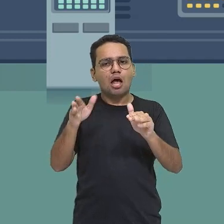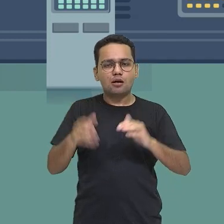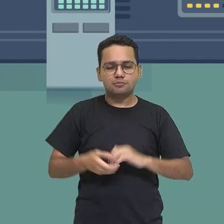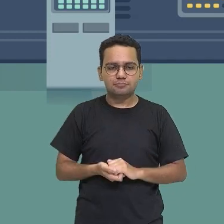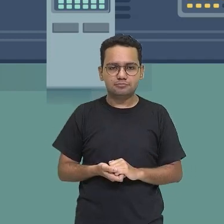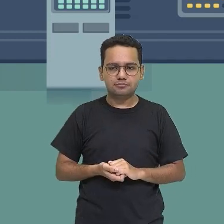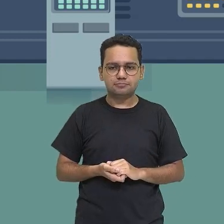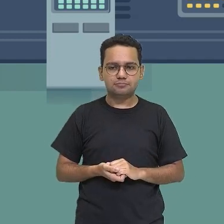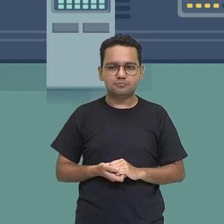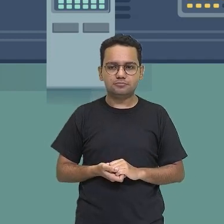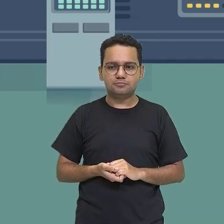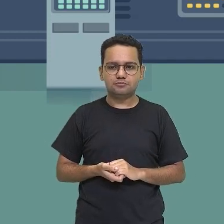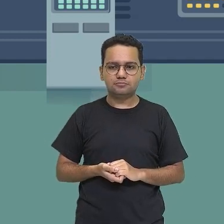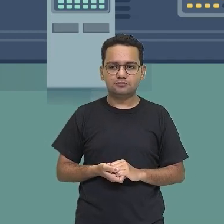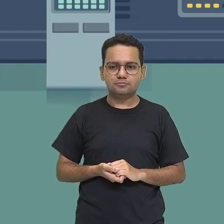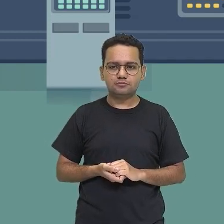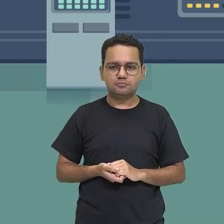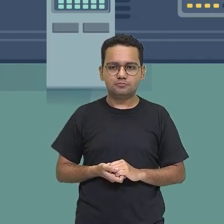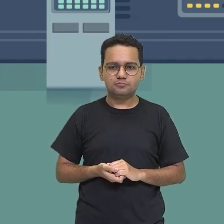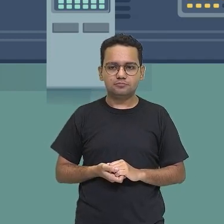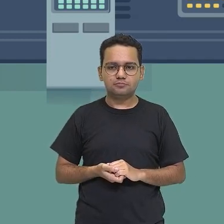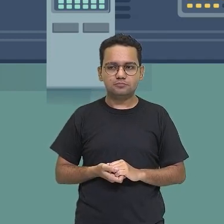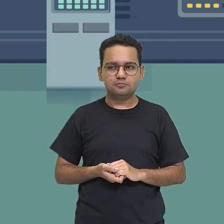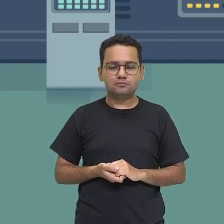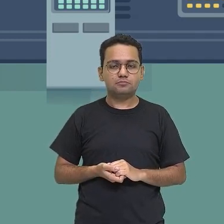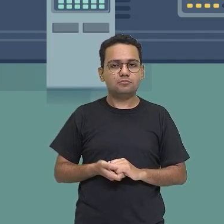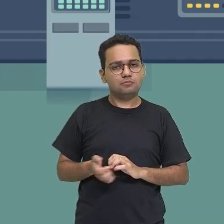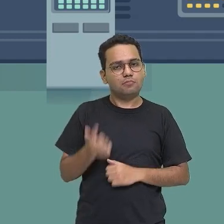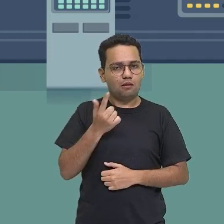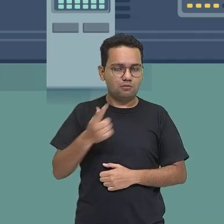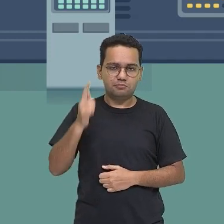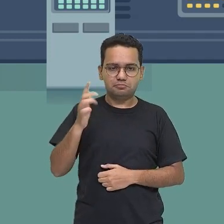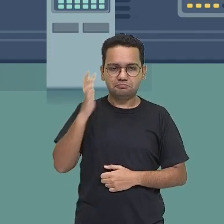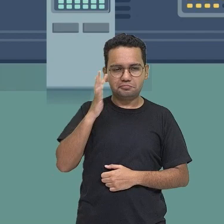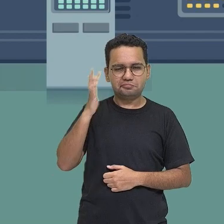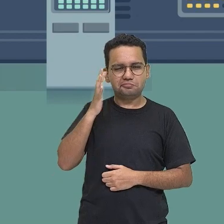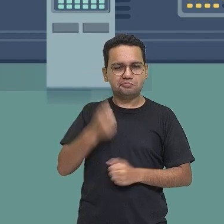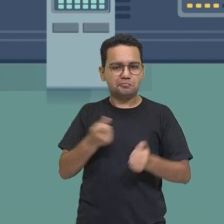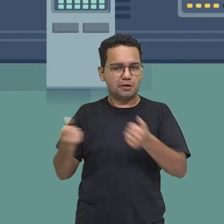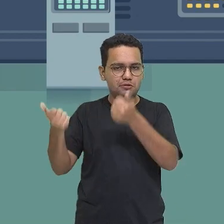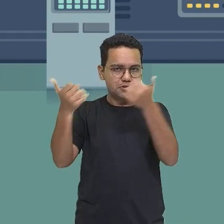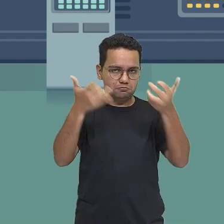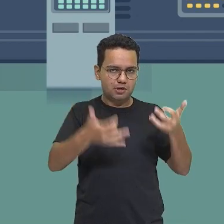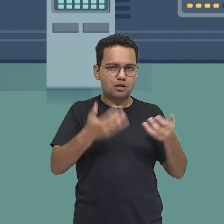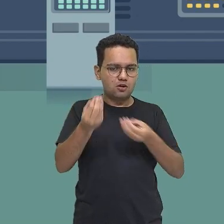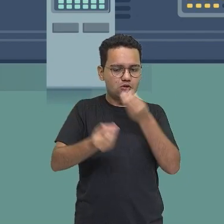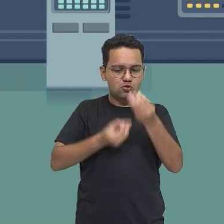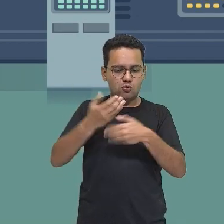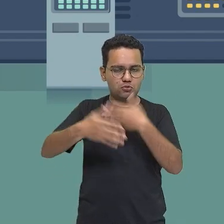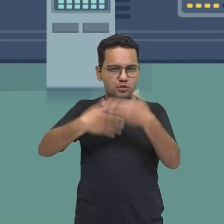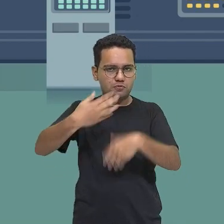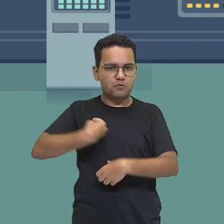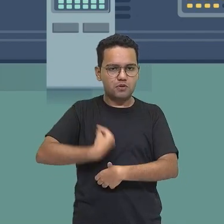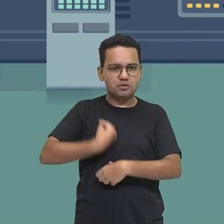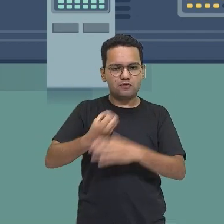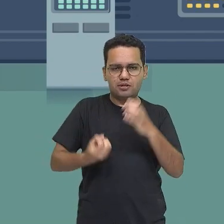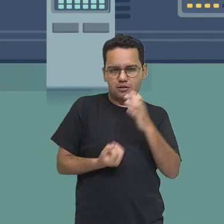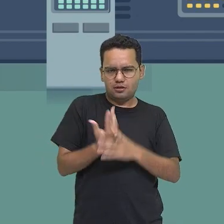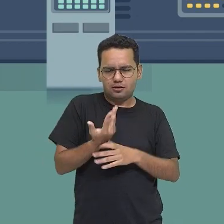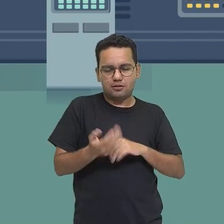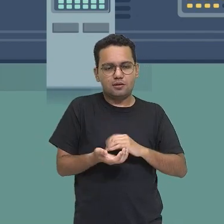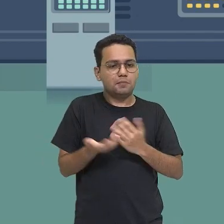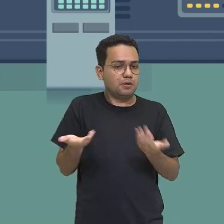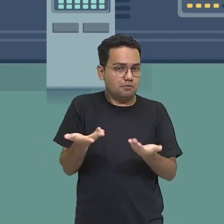que também temos uma outra teoria para se falar sobre a origem da vida, que é uma das teorias